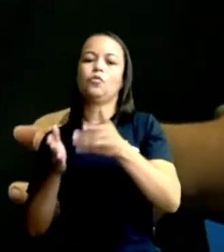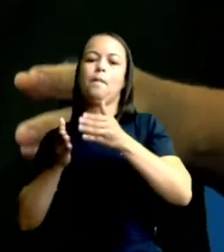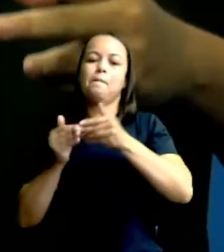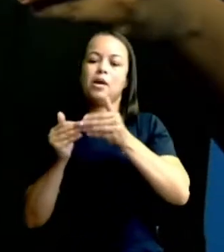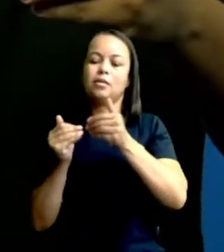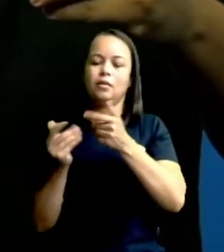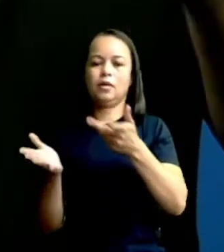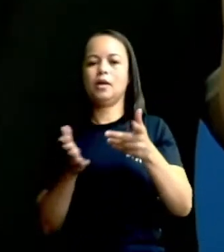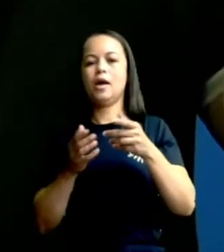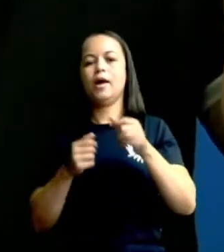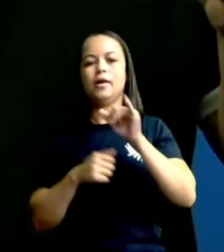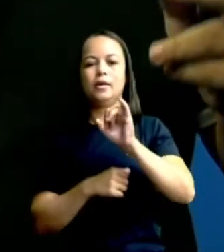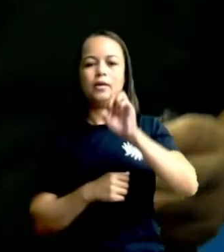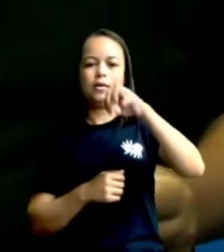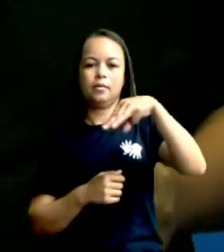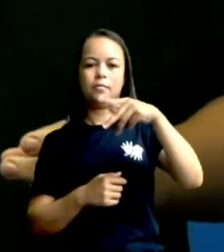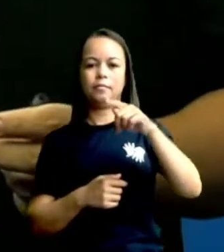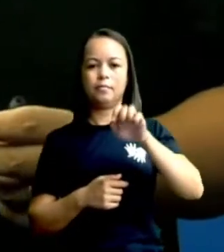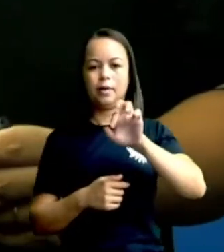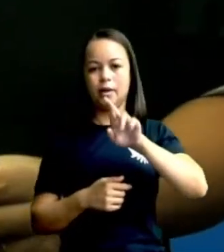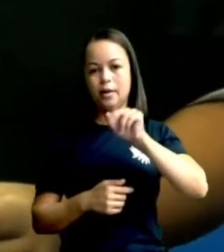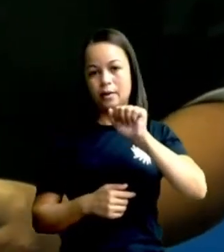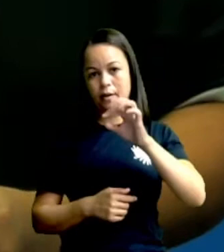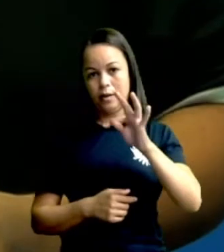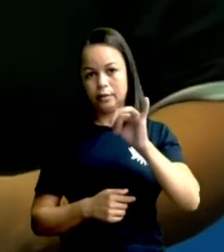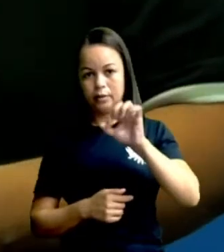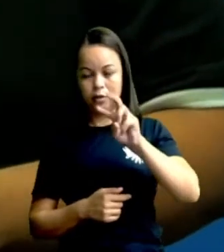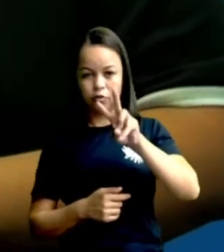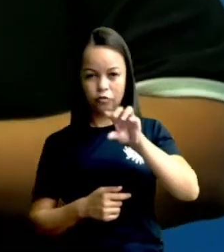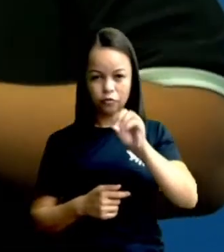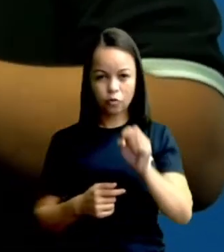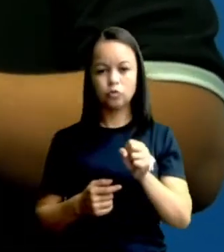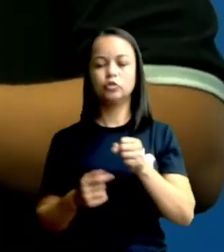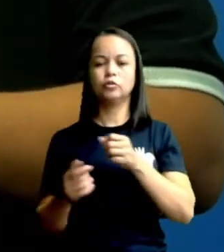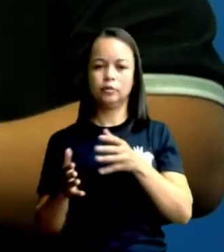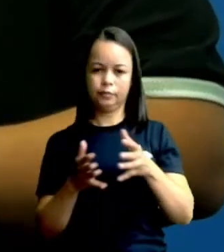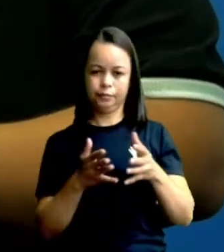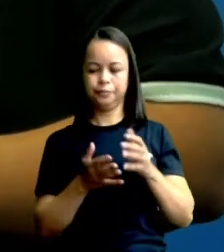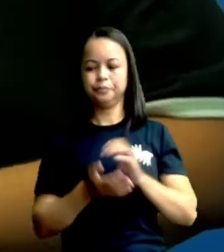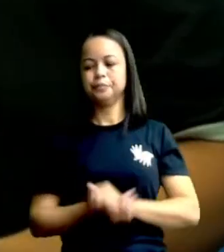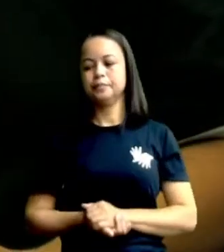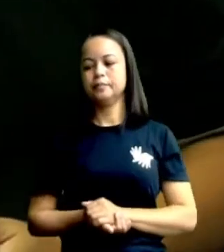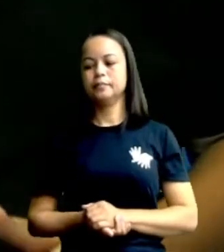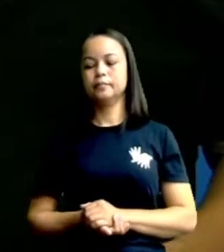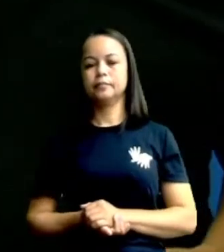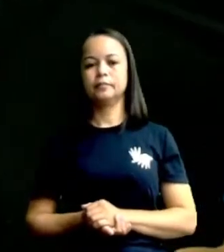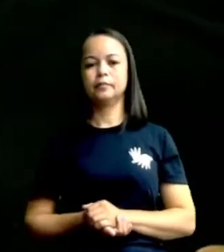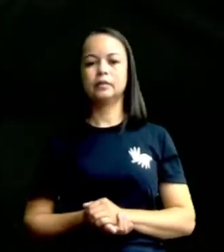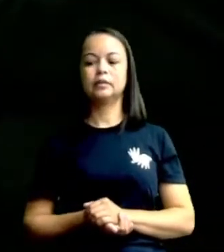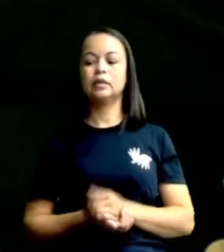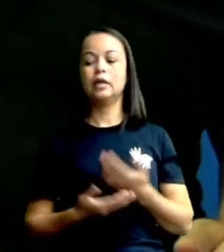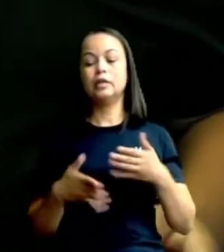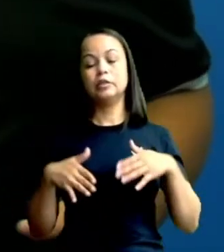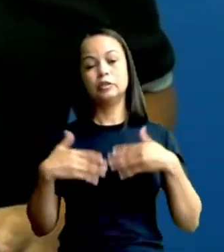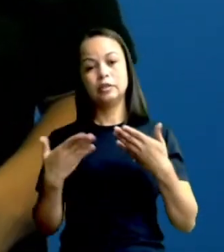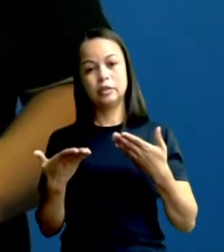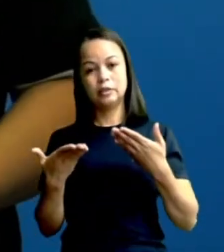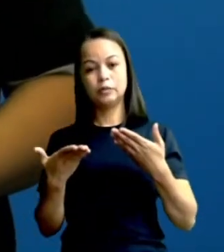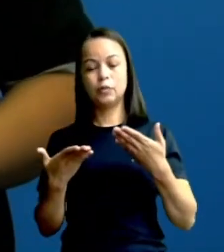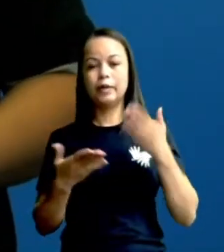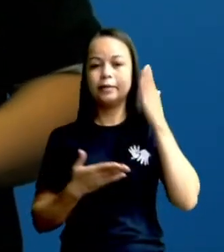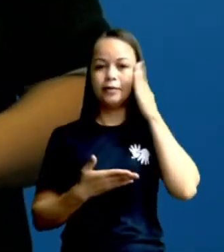imperativo, tá bom? Chamadas as famosas sentenças imperativas, tá bom? Chegando até